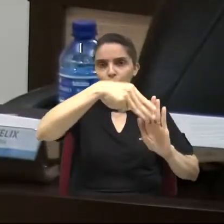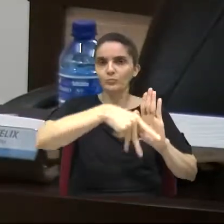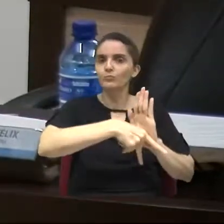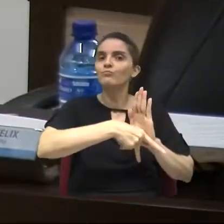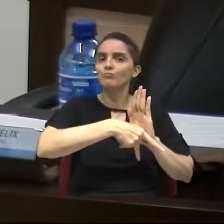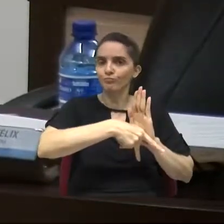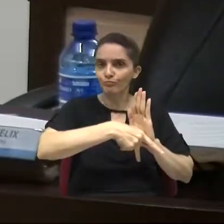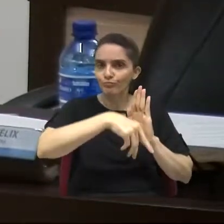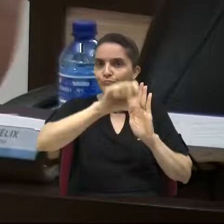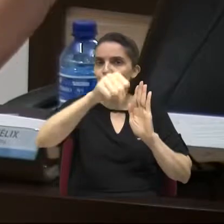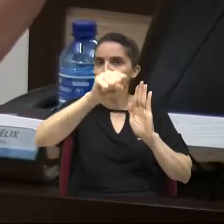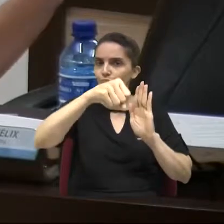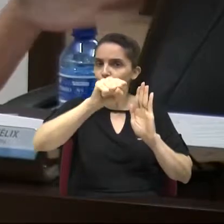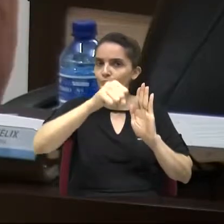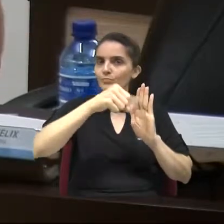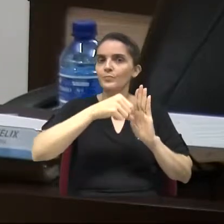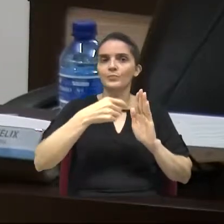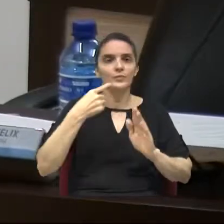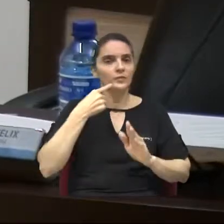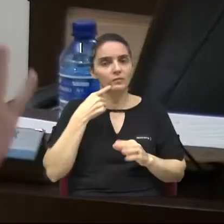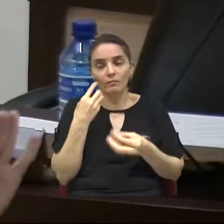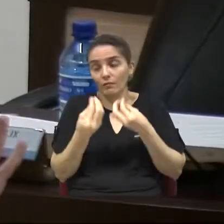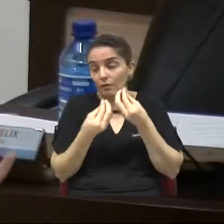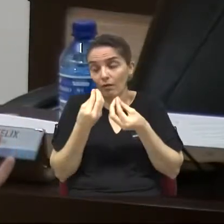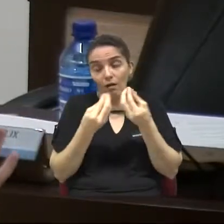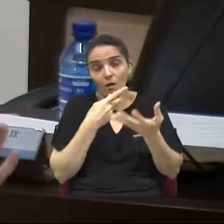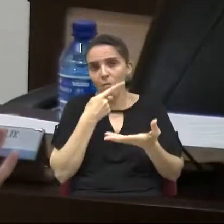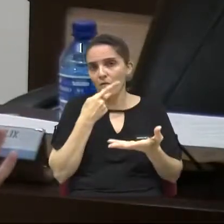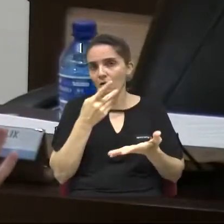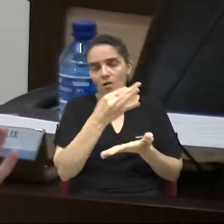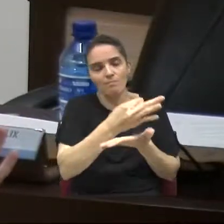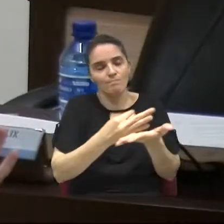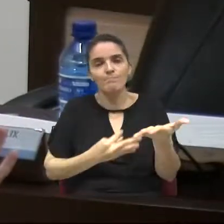foi. Isso o senhor não pode negar, está escrito textualmente.